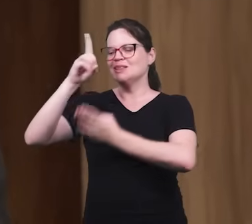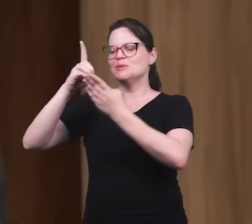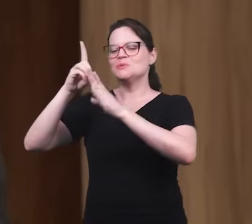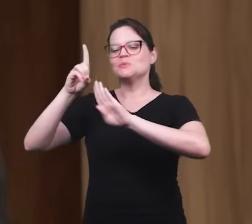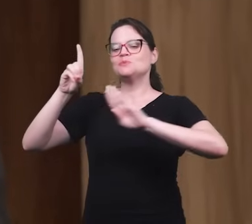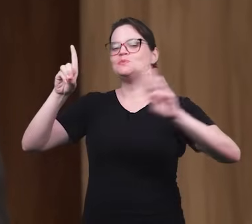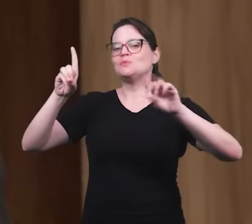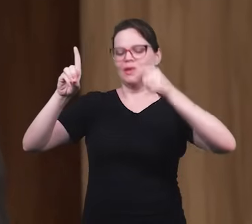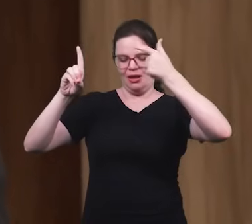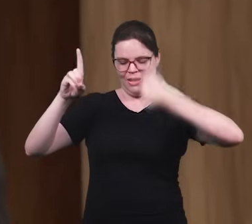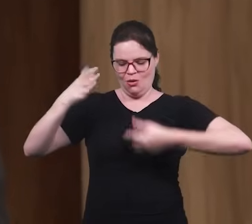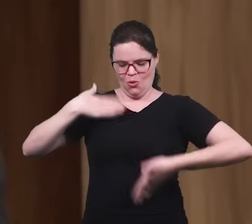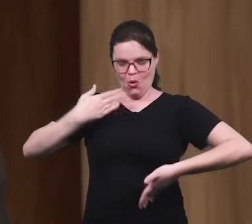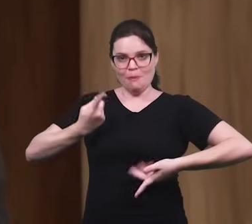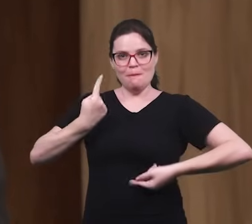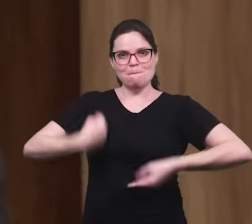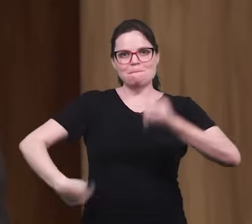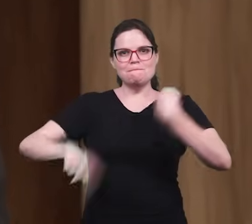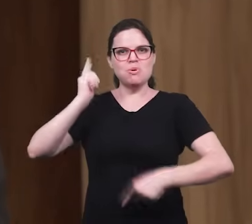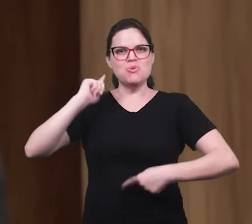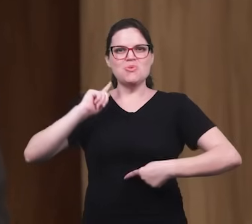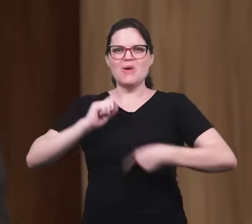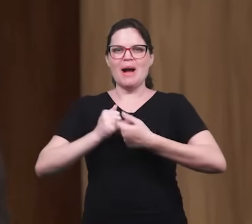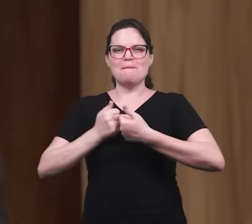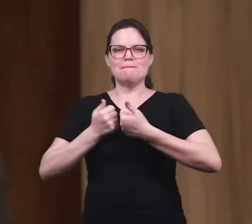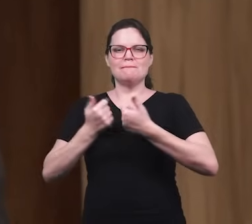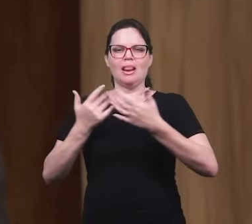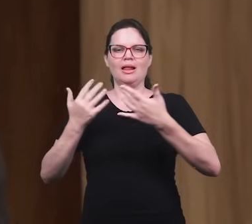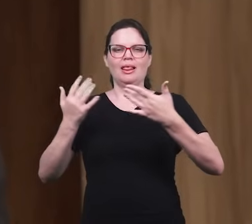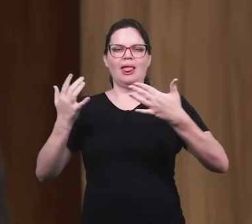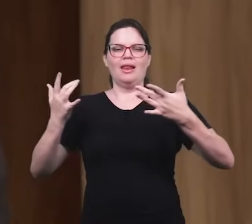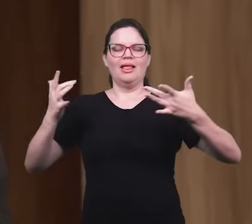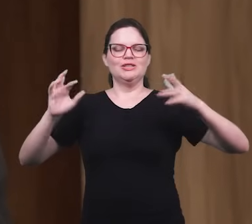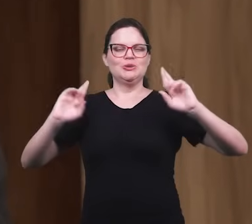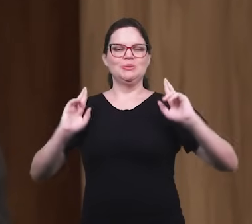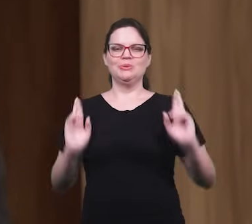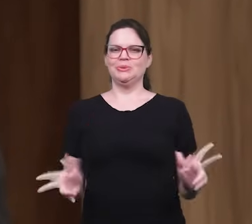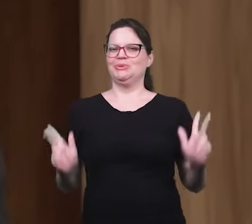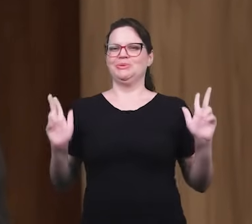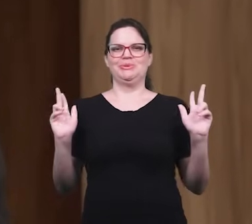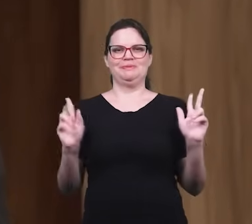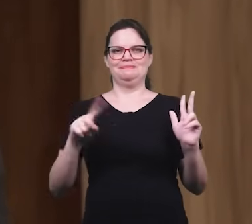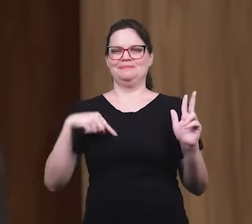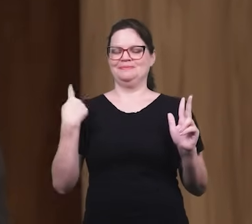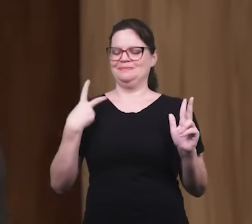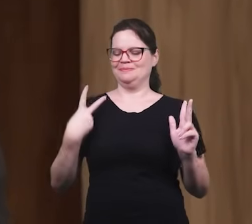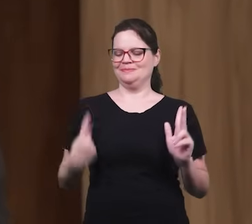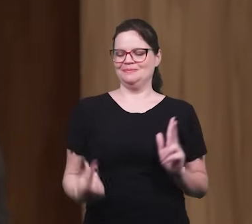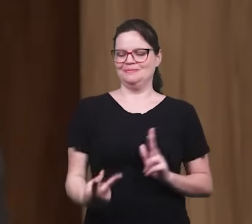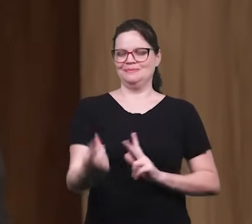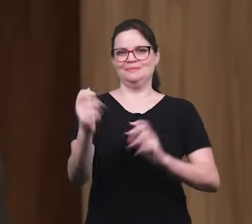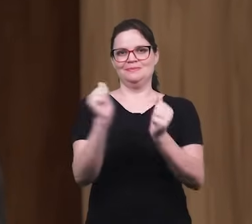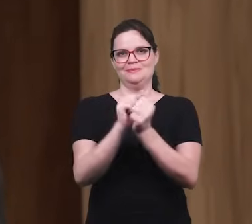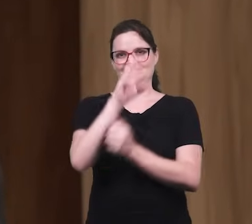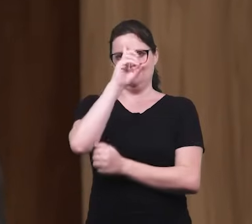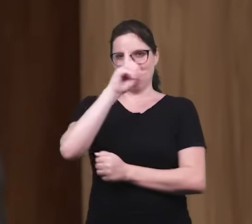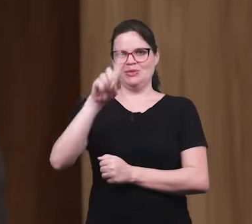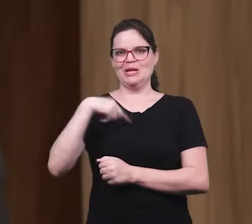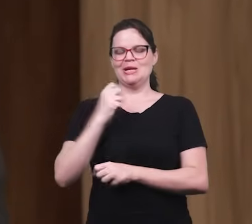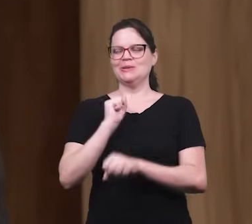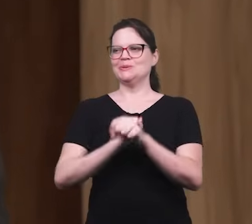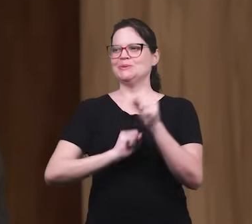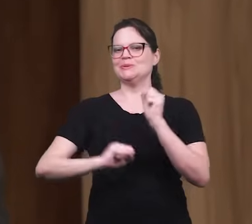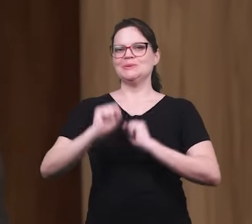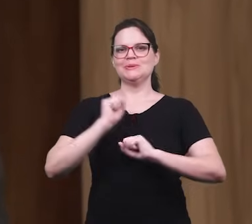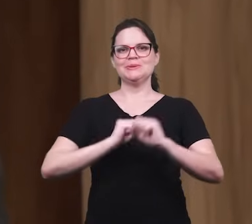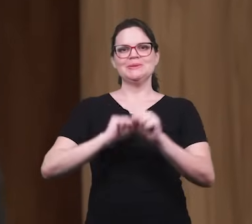nós tenhamos novos corpos, um corpo glorificado, que nós estaremos para sempre com o nosso Deus. É essa expectativa que